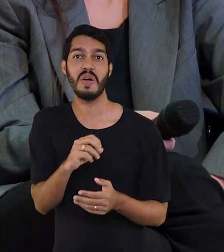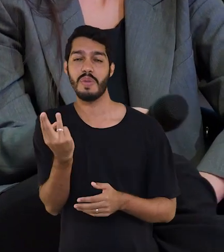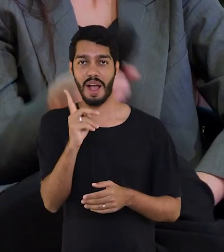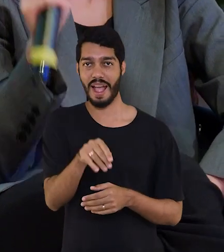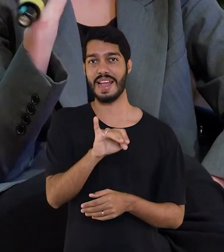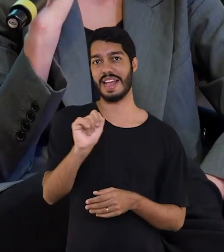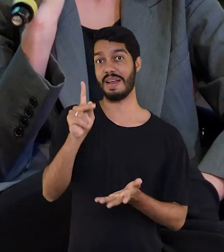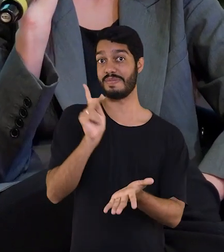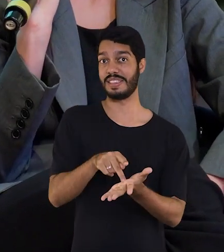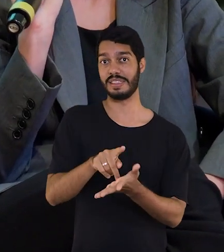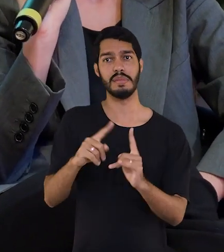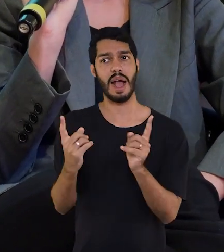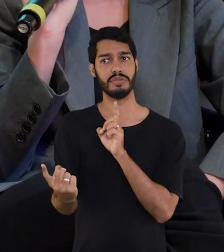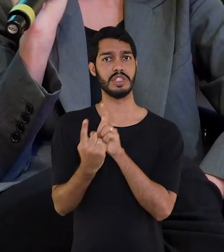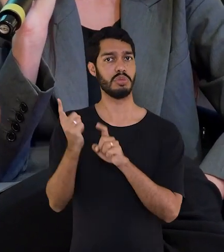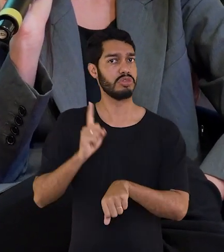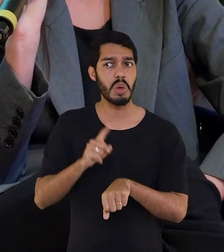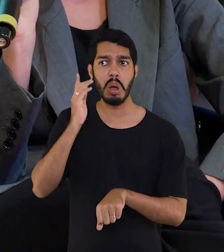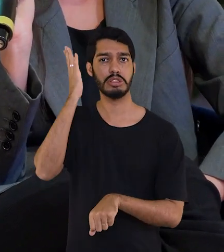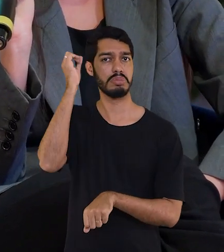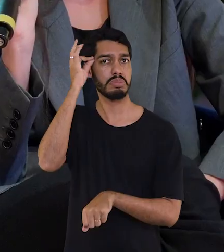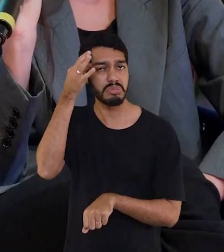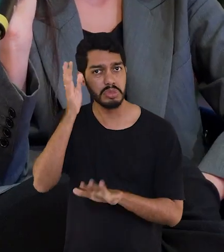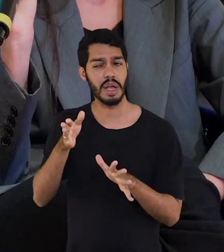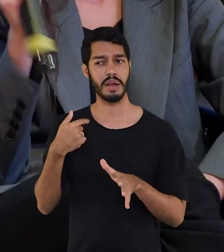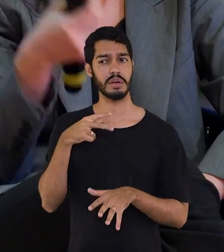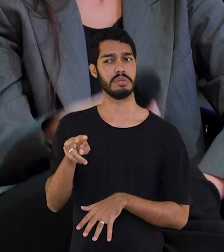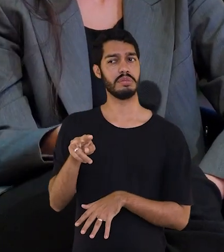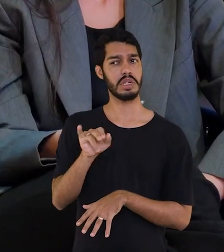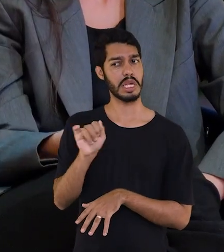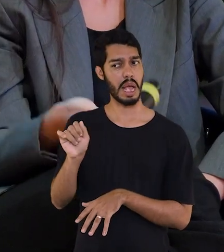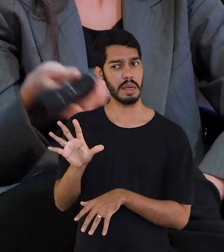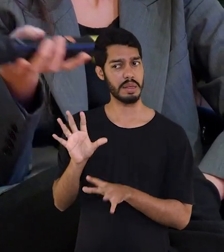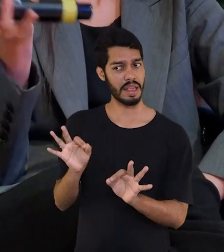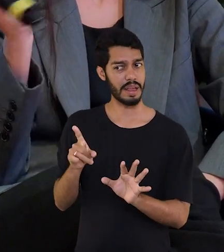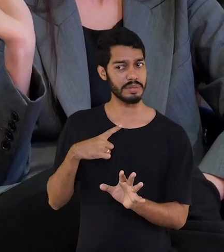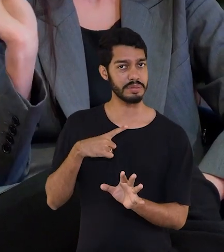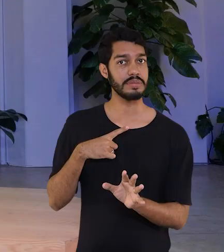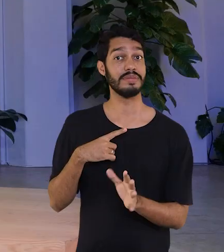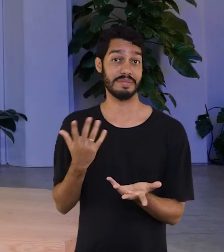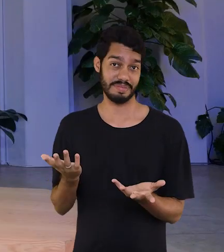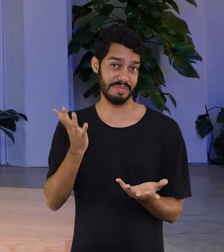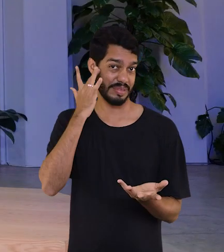ou era inteligência artificial, sem dúvida. Mas, assim, me atendeu na hora, sabia tudo de cabeça. Eu falei: cara, isso é um AI, esse negócio.